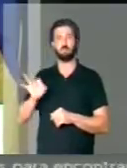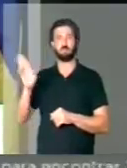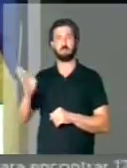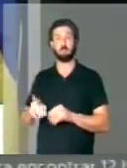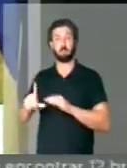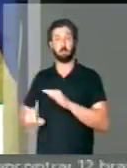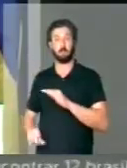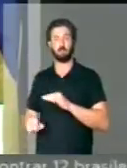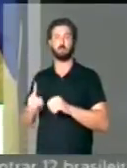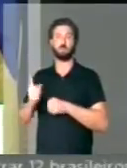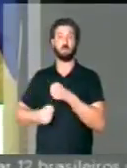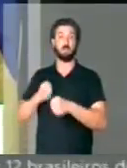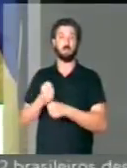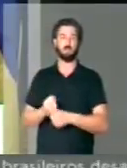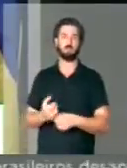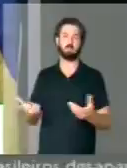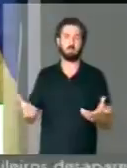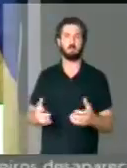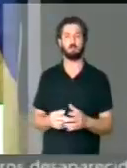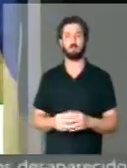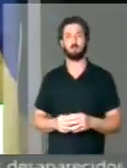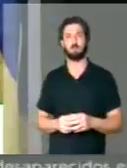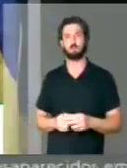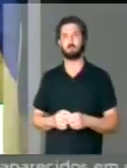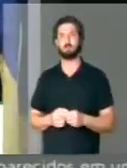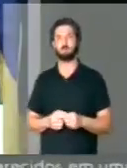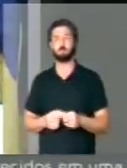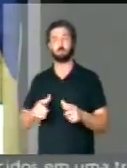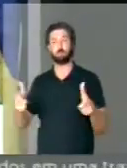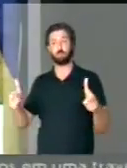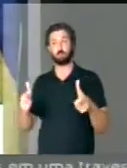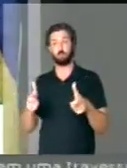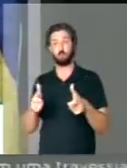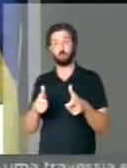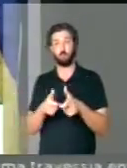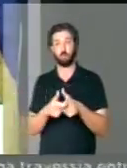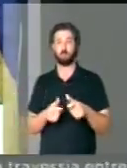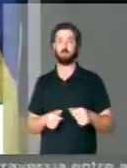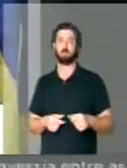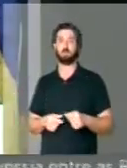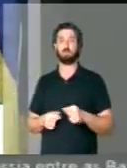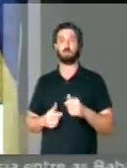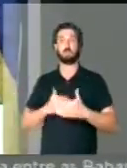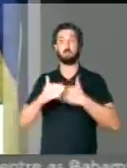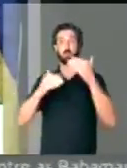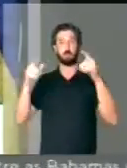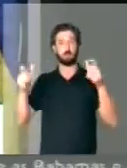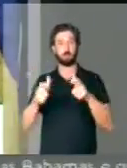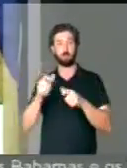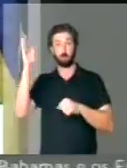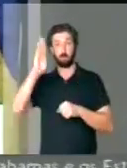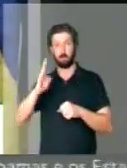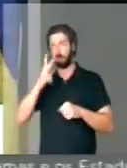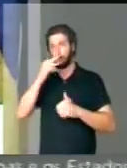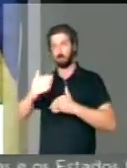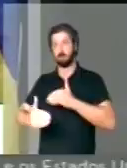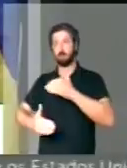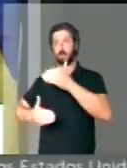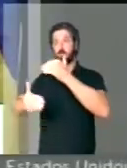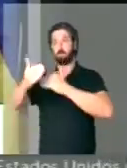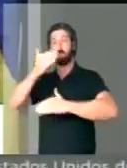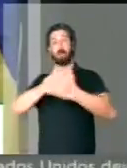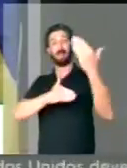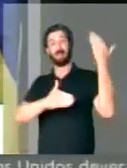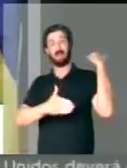3,6% ao ano, ou seja, nós tivemos uma redução do crescimento, o Brasil andou para trás, andou de